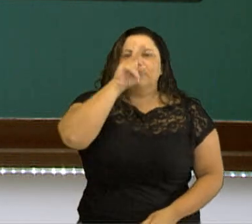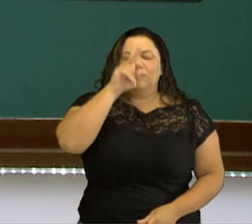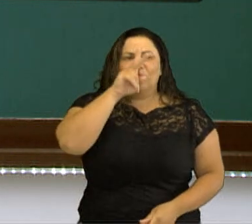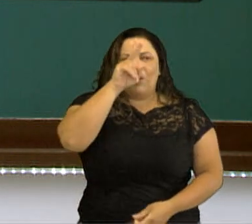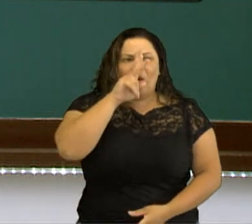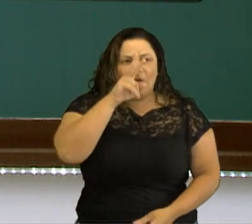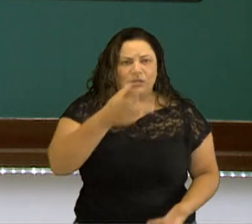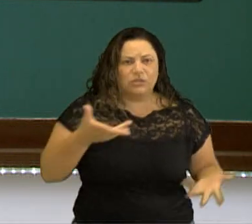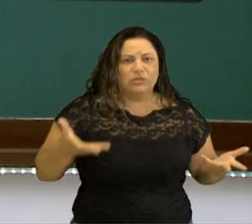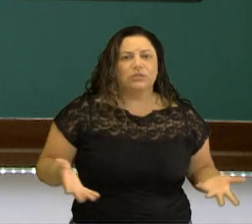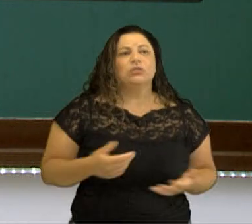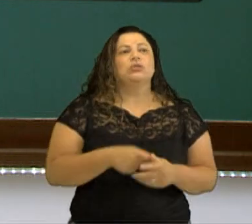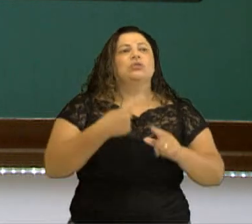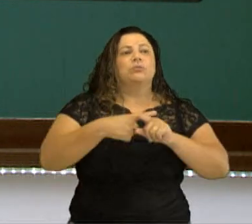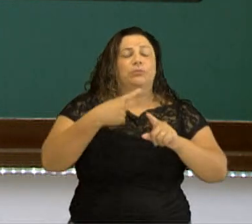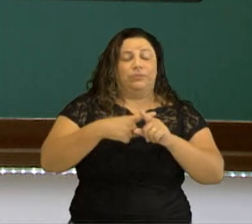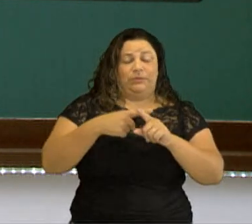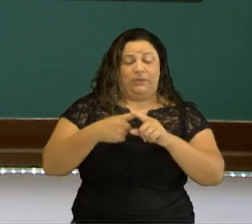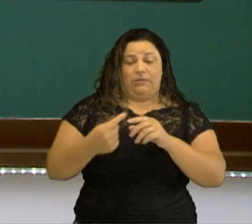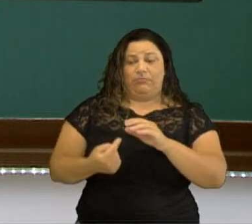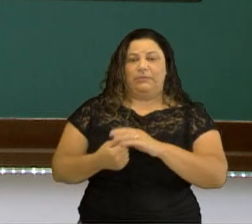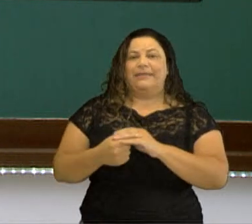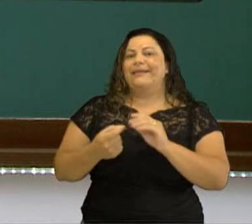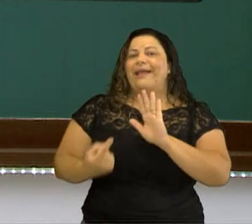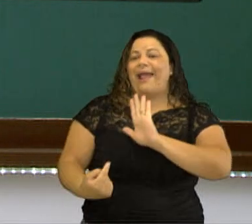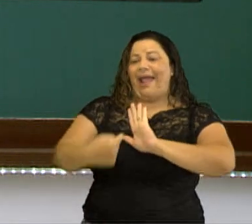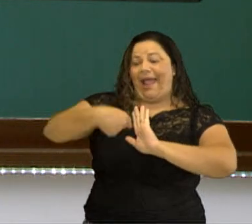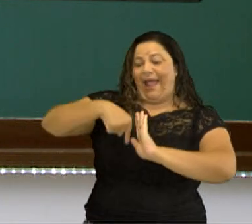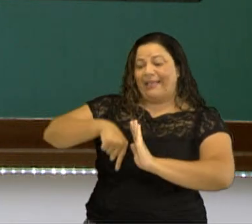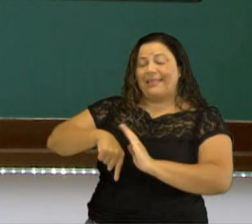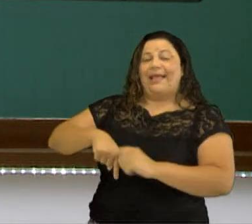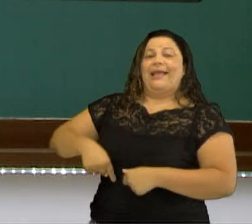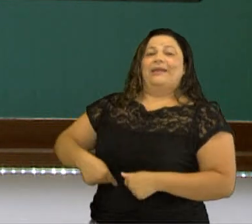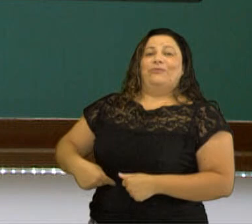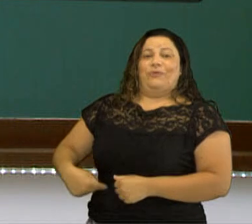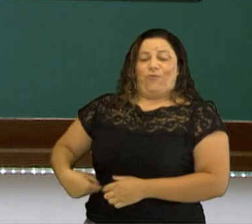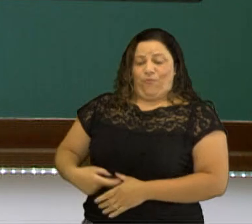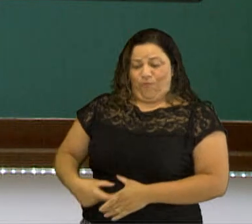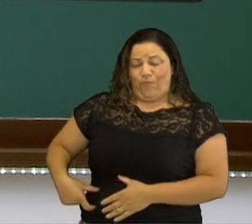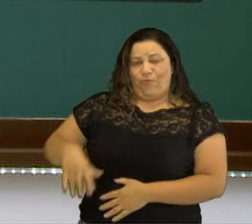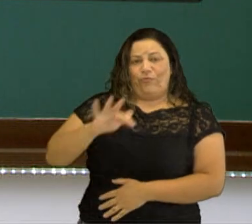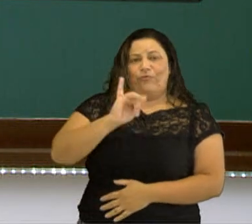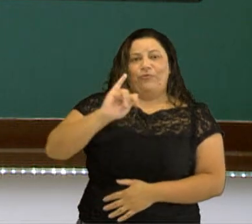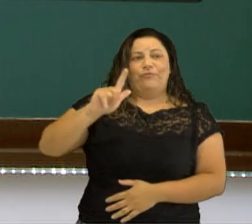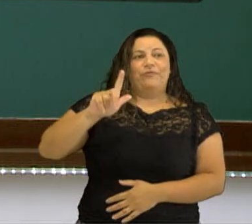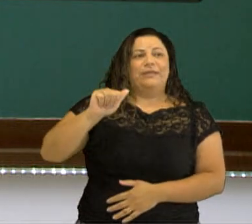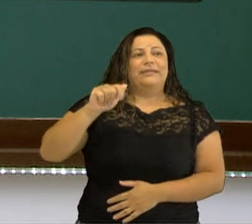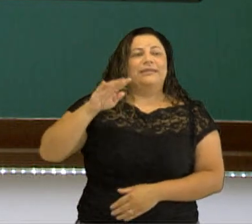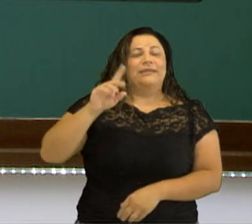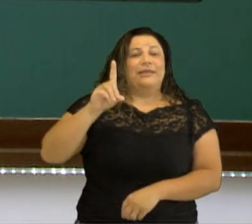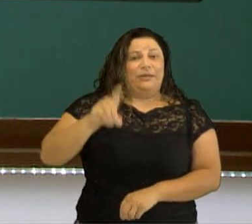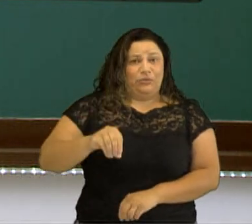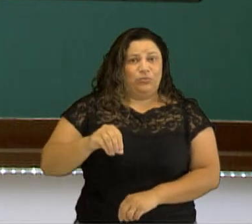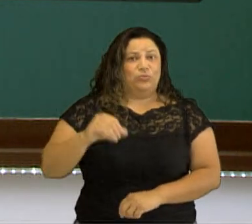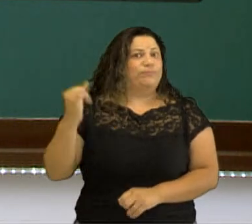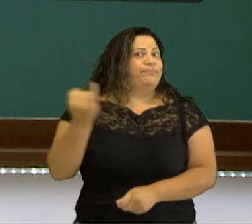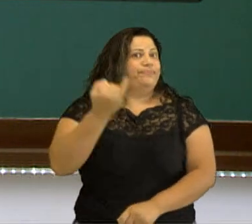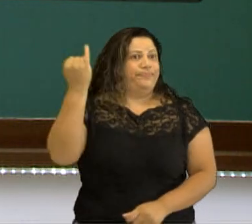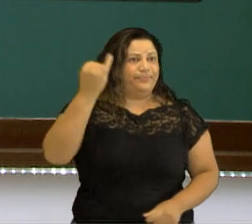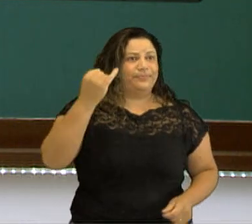micro-organismos geralmente atacam o nosso fígado, um órgão muito importante. E aqui eu trouxe para vocês uma imagem de